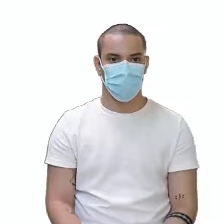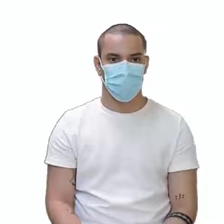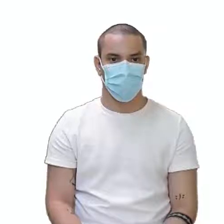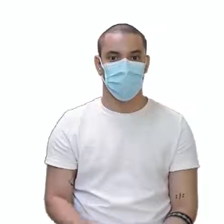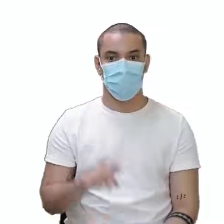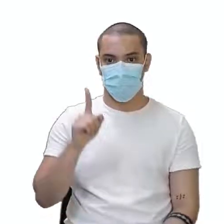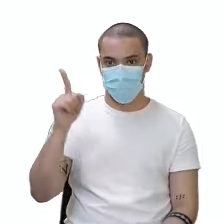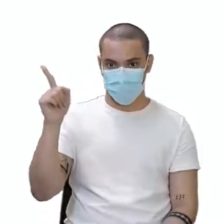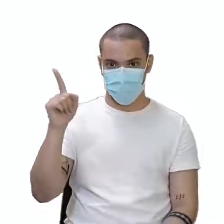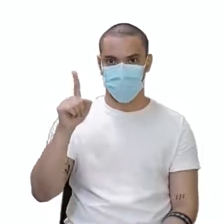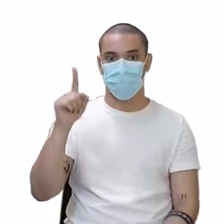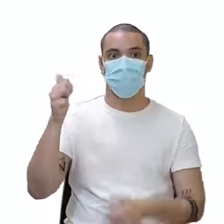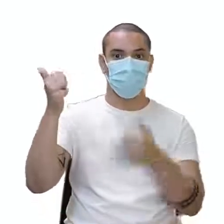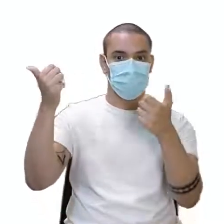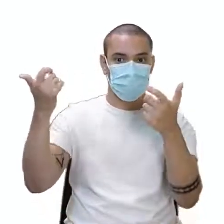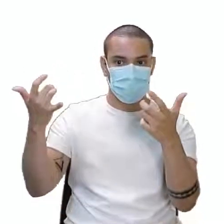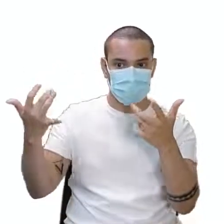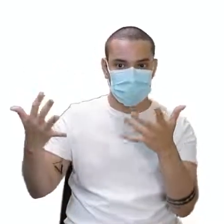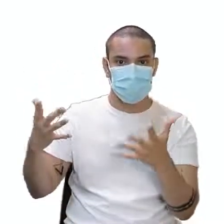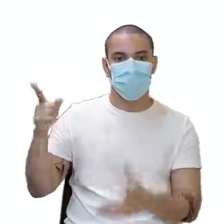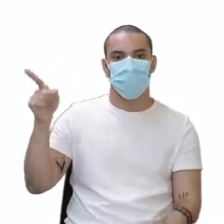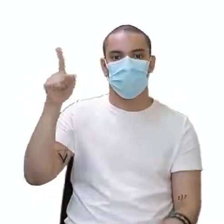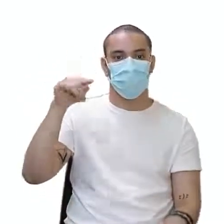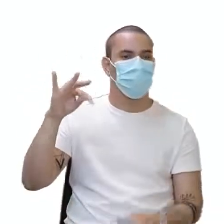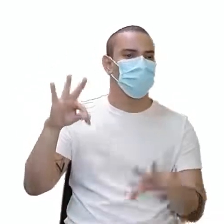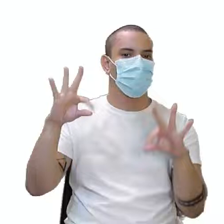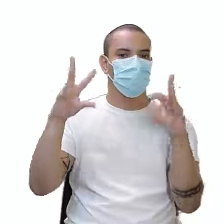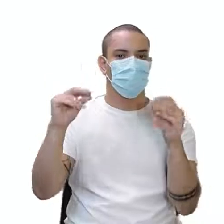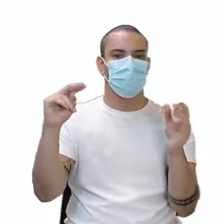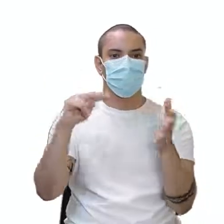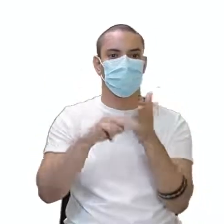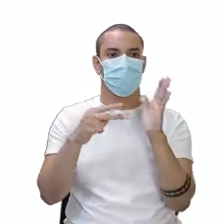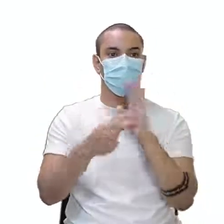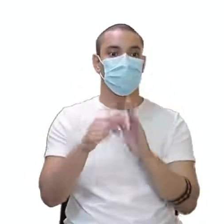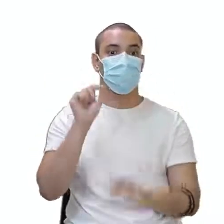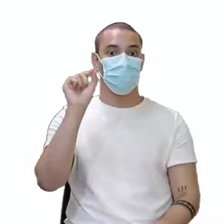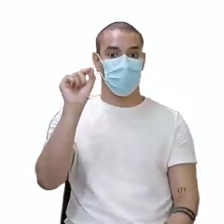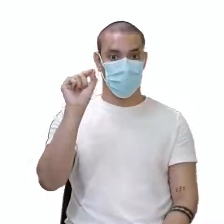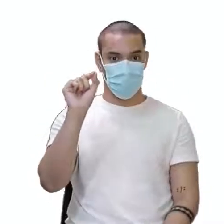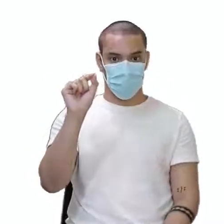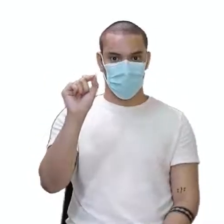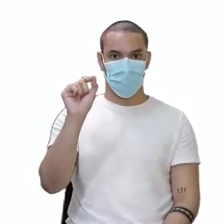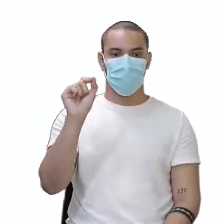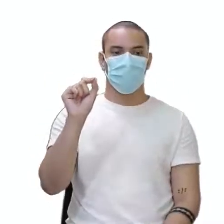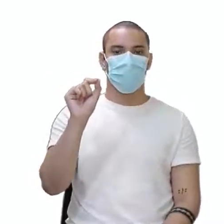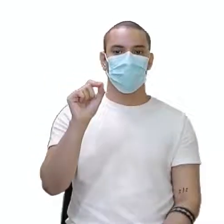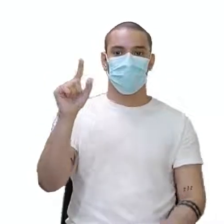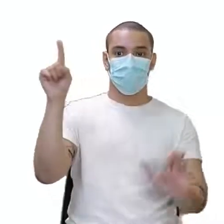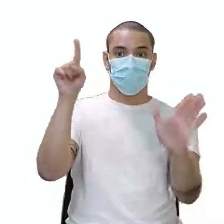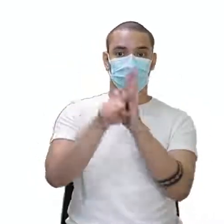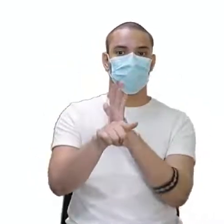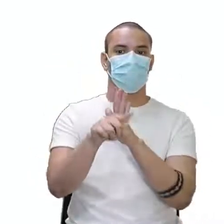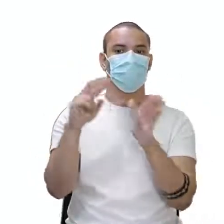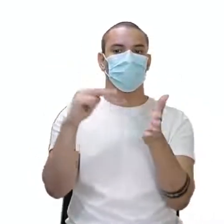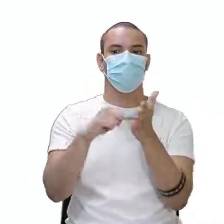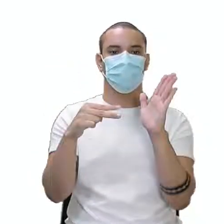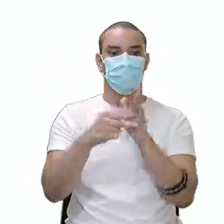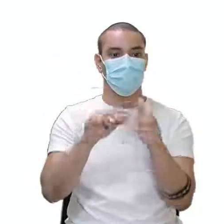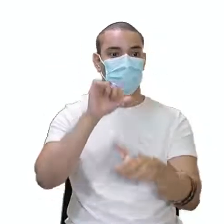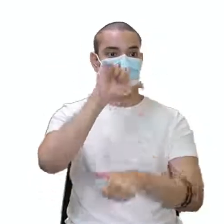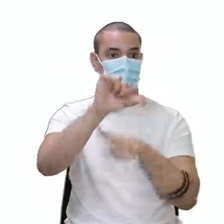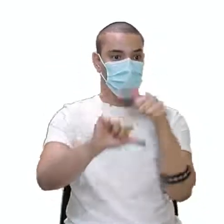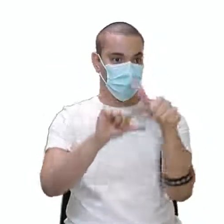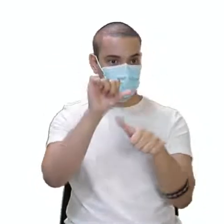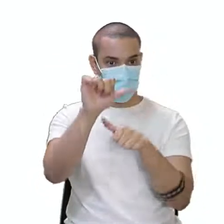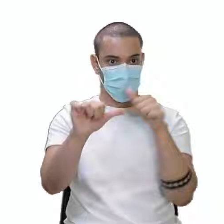Aqui. Desse enunciado todo aqui. Está falando de alguém. Aí a pergunta é o seguinte: das